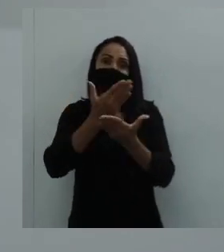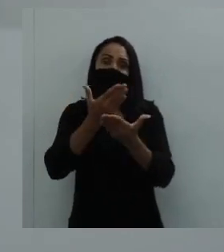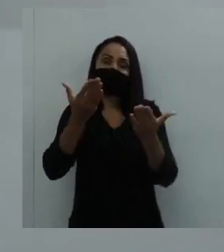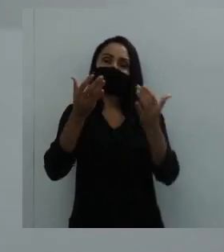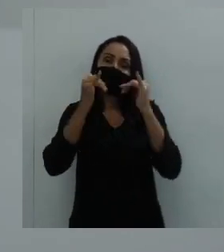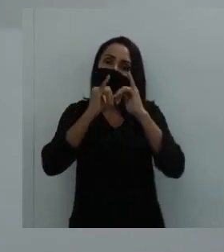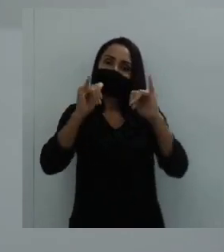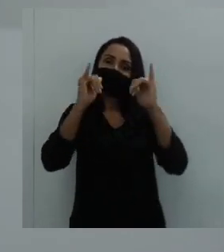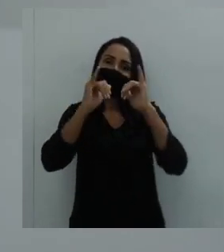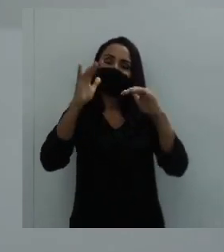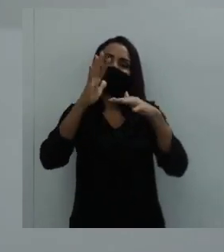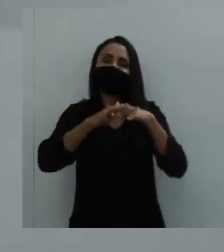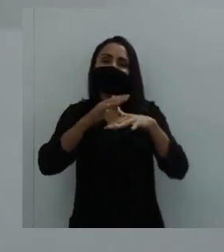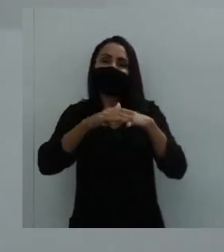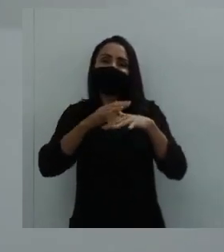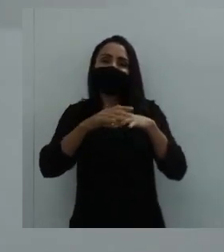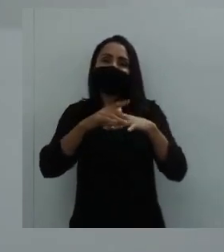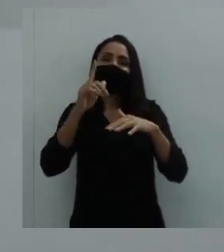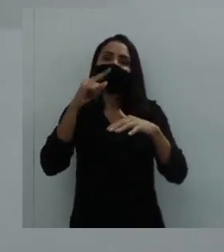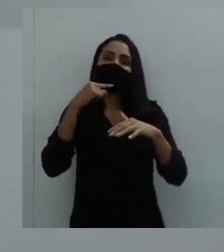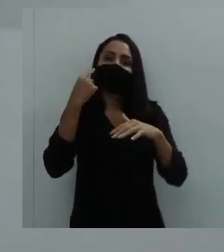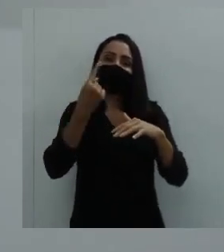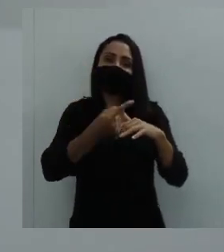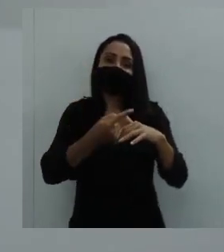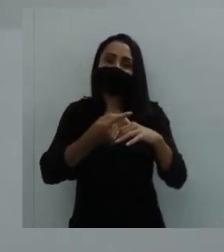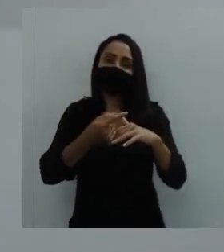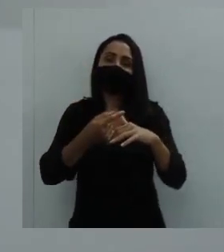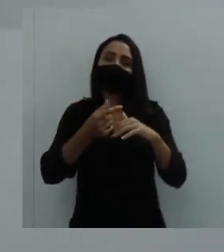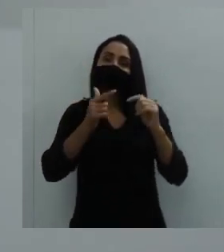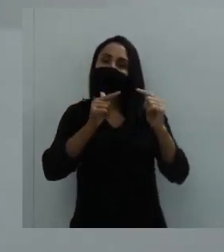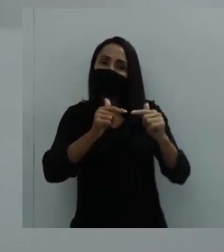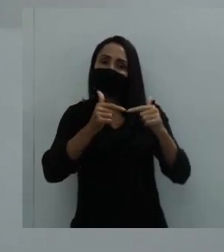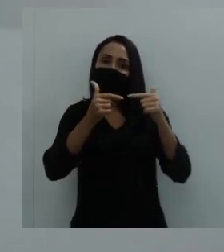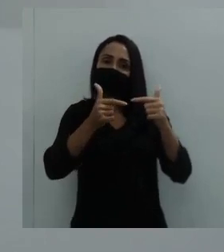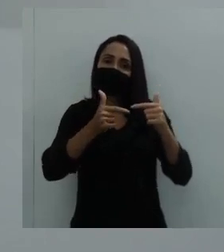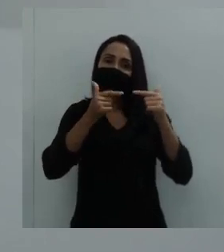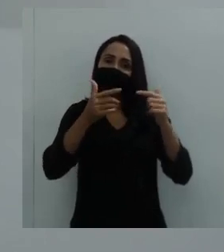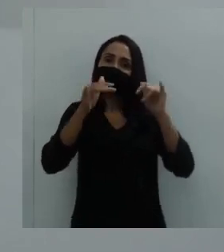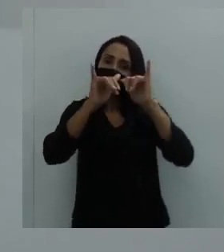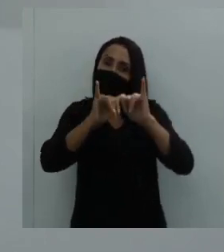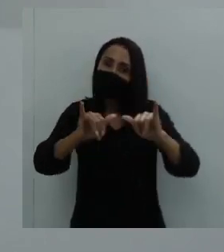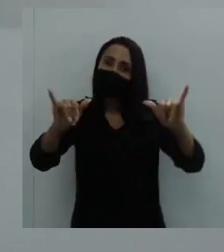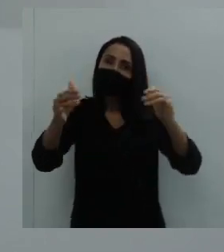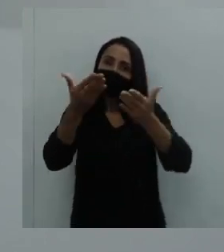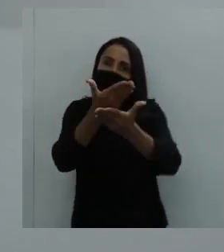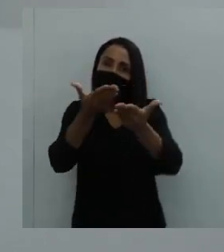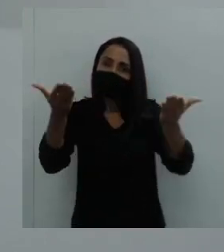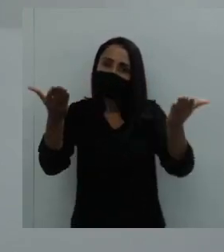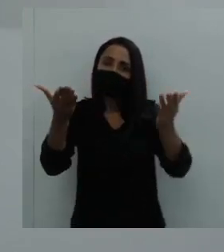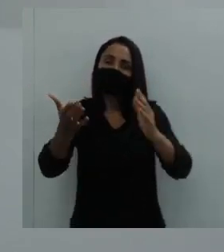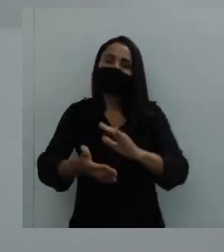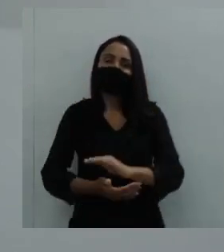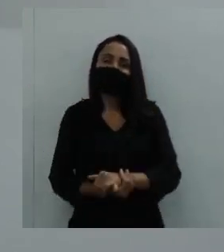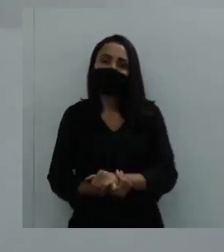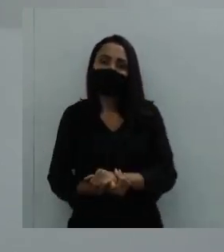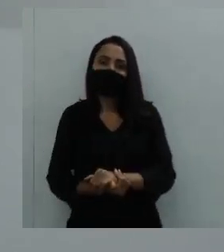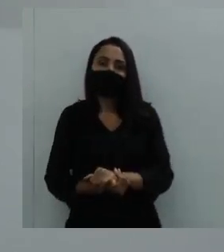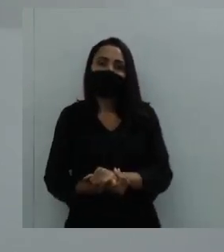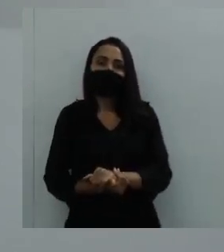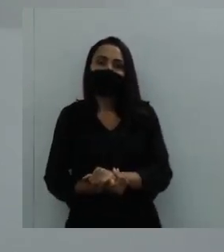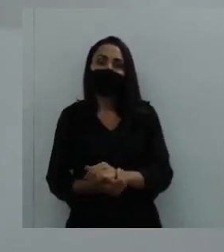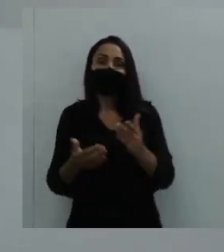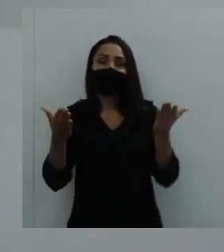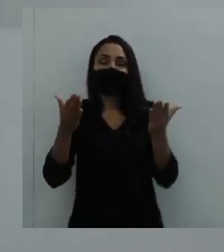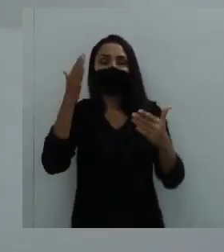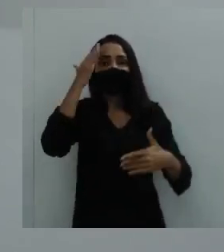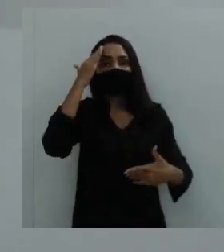divulgando a matemática e a gente está tentando levar para vocês o melhor conteúdo possível. Então, ó, hoje eu vou